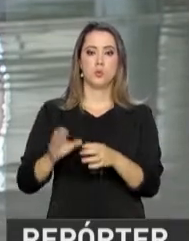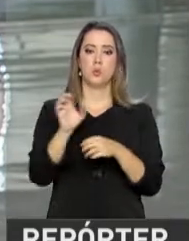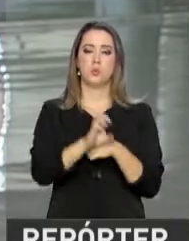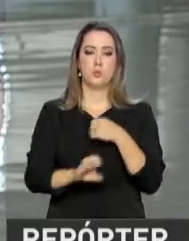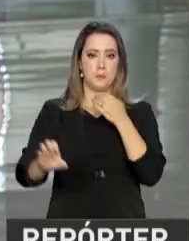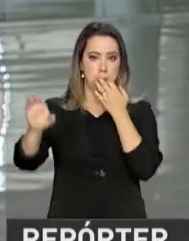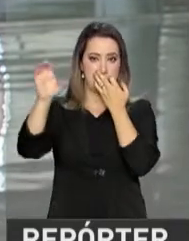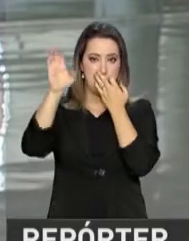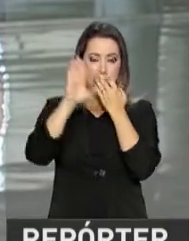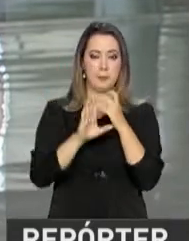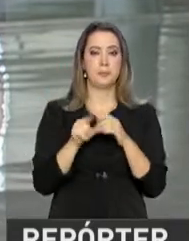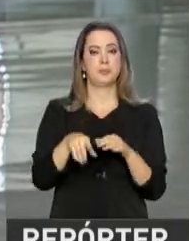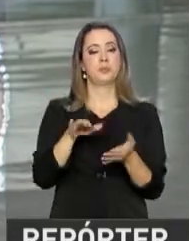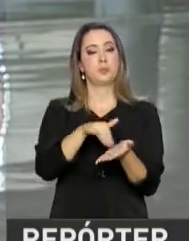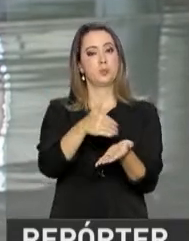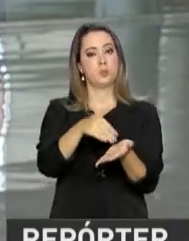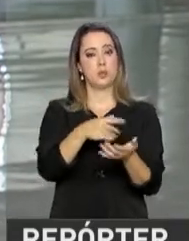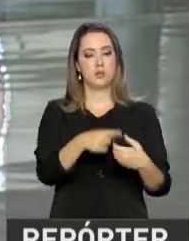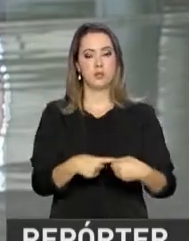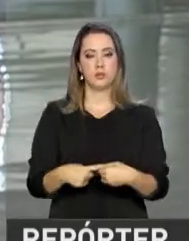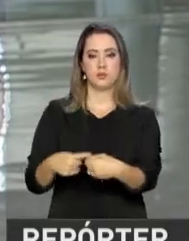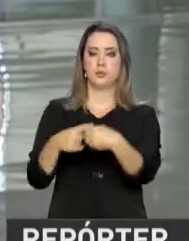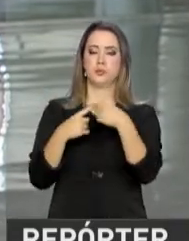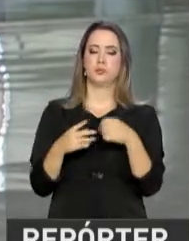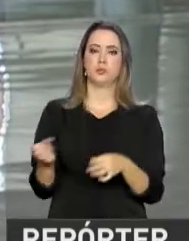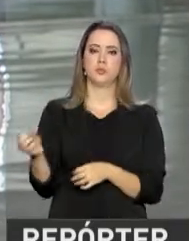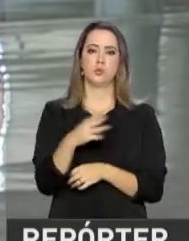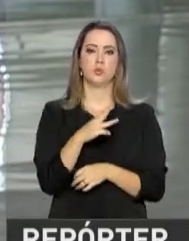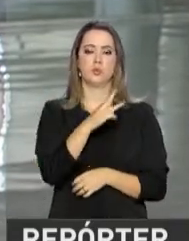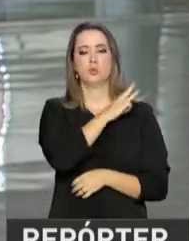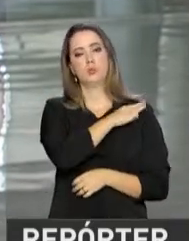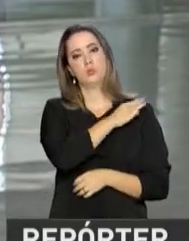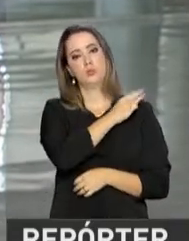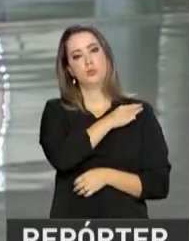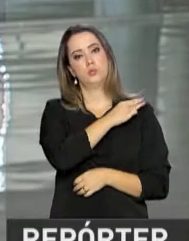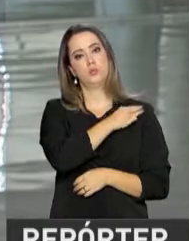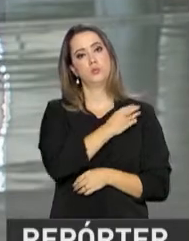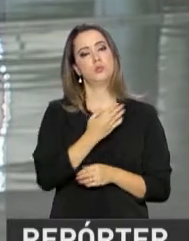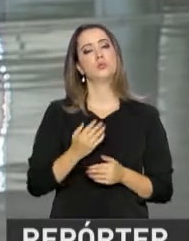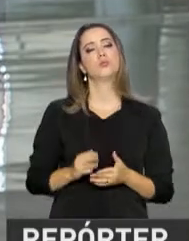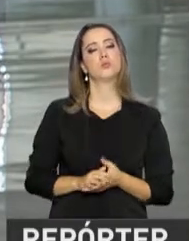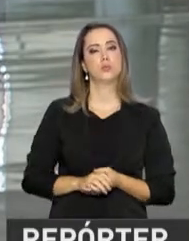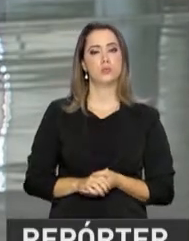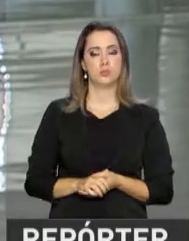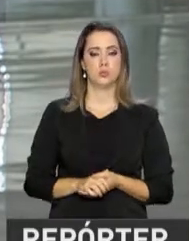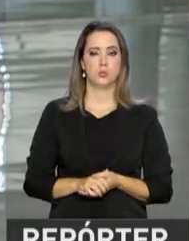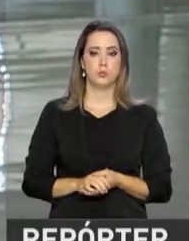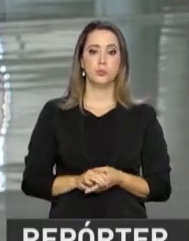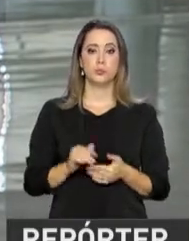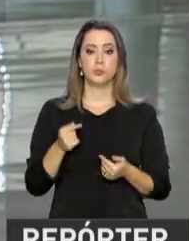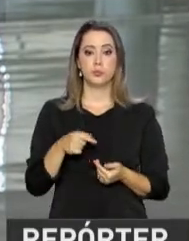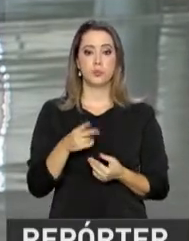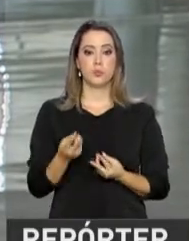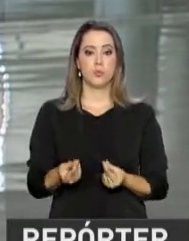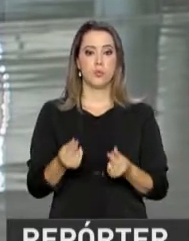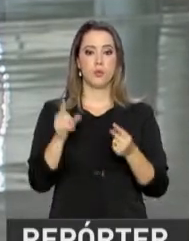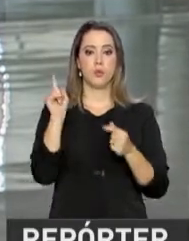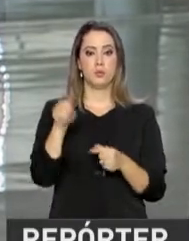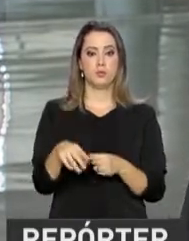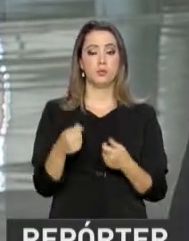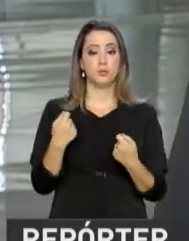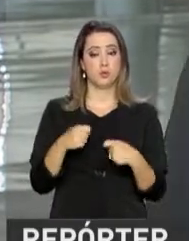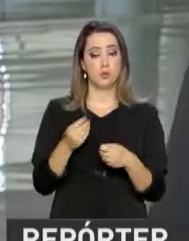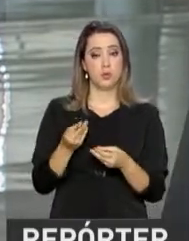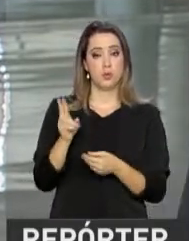as secretarias municipais de educação na implementação desta nova proposta esses recursos devem